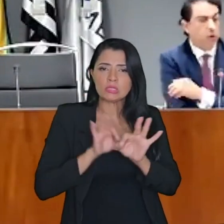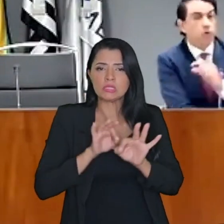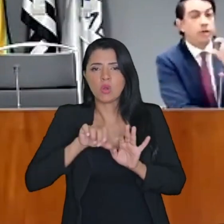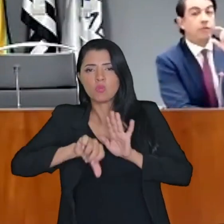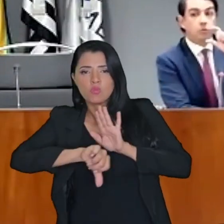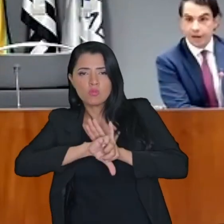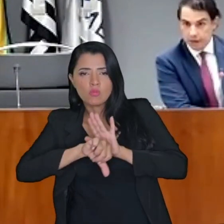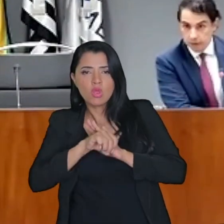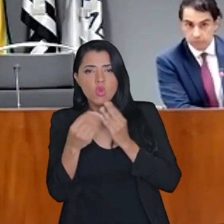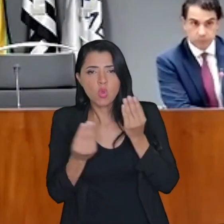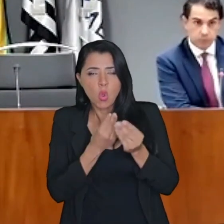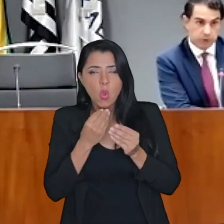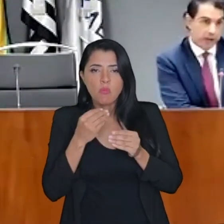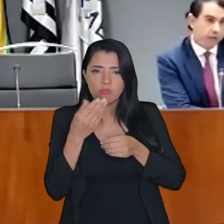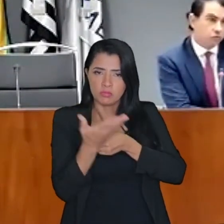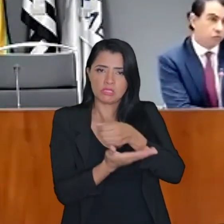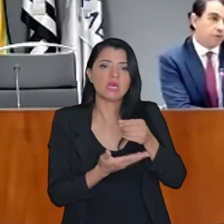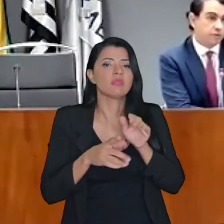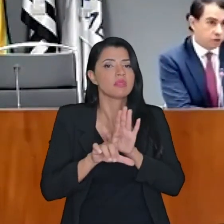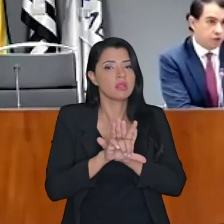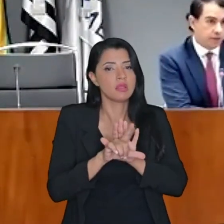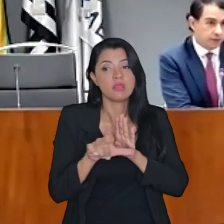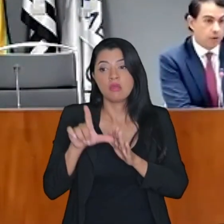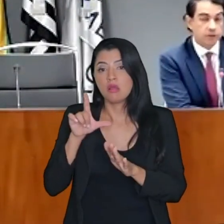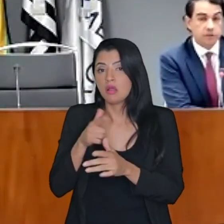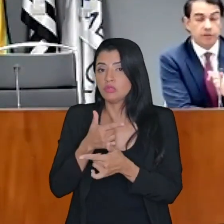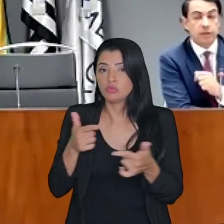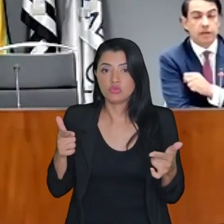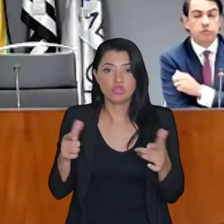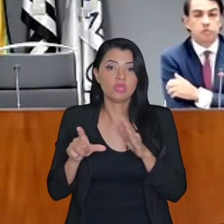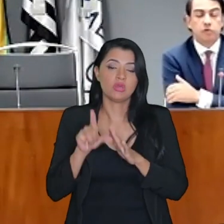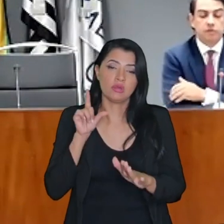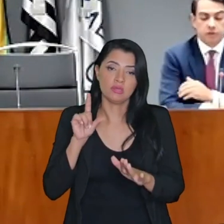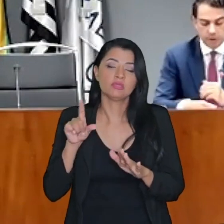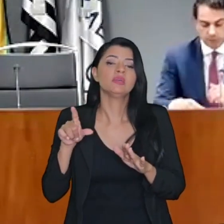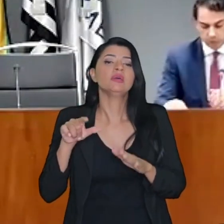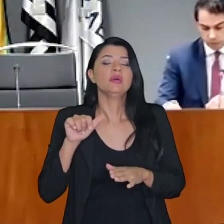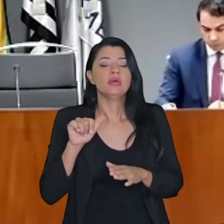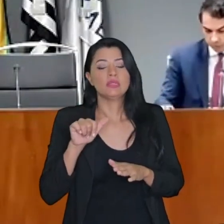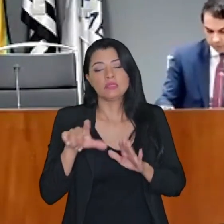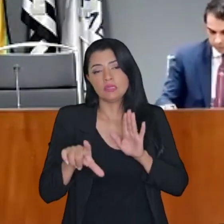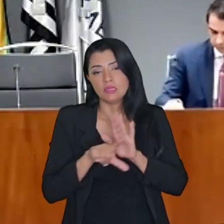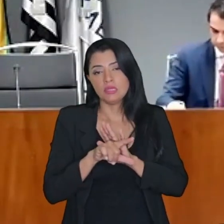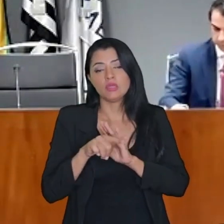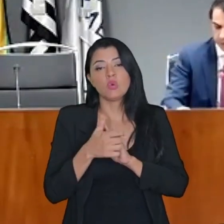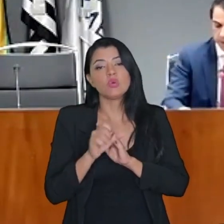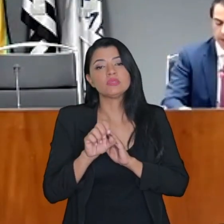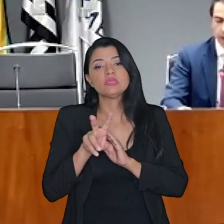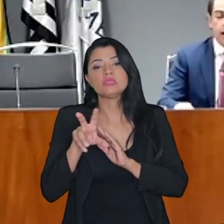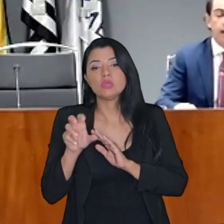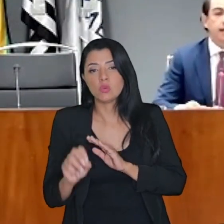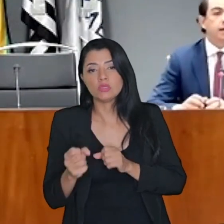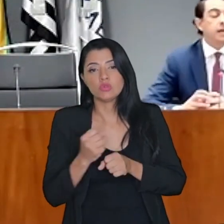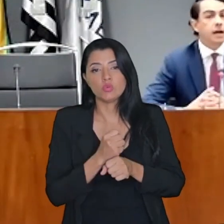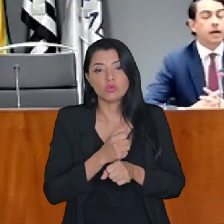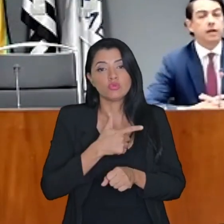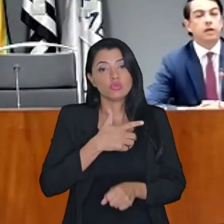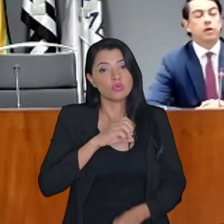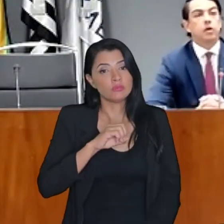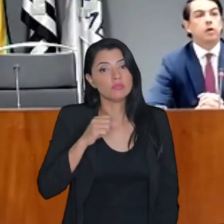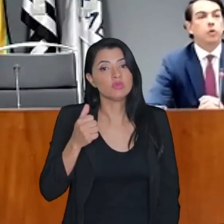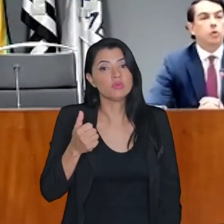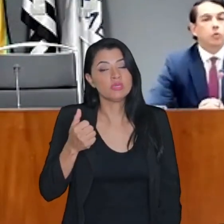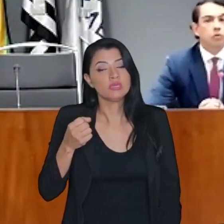criminosa ao nível da lei, porque isso não existia até o advento da Lei 2.850 de 2013. Ela